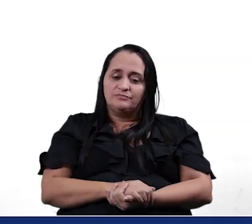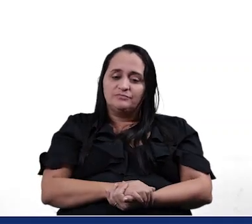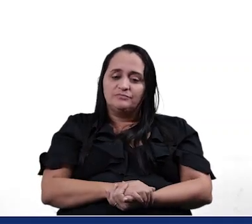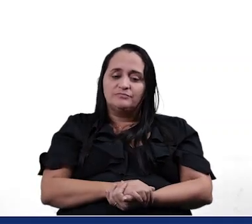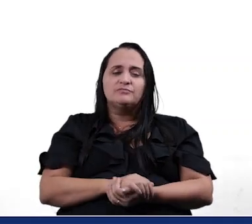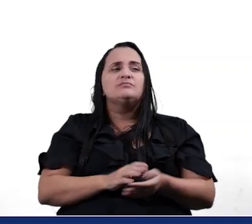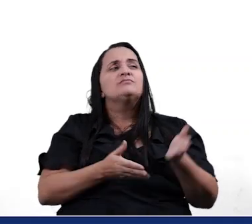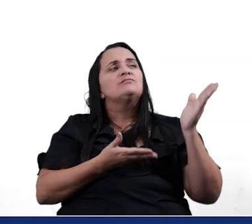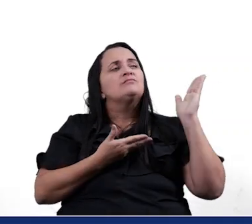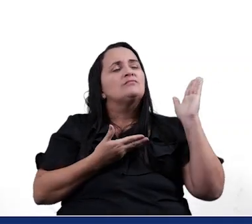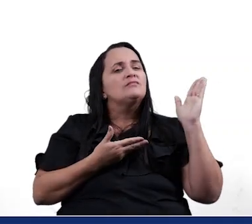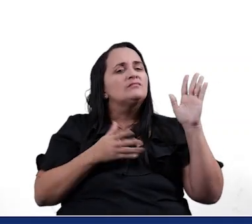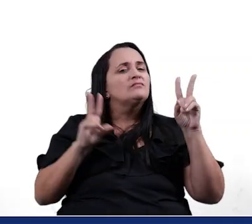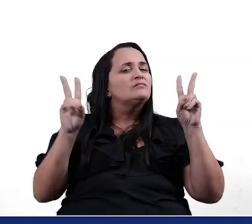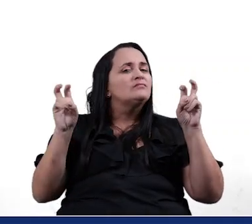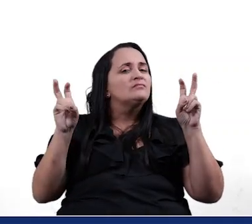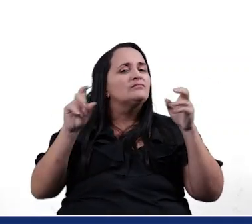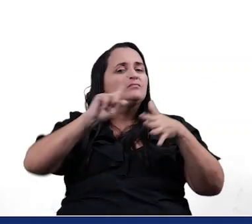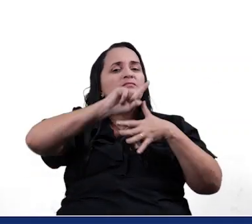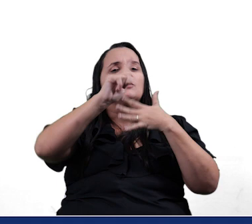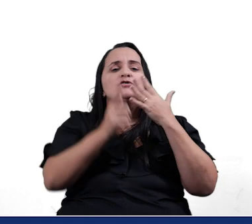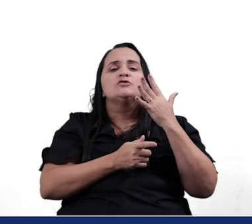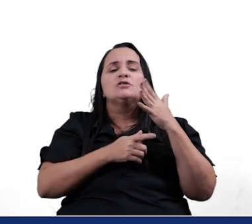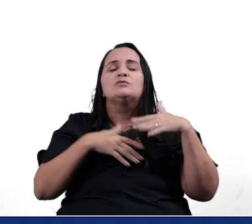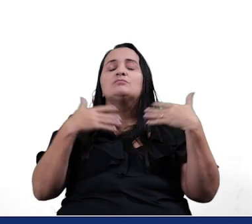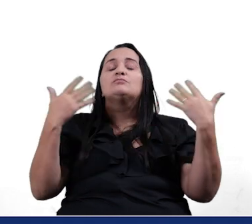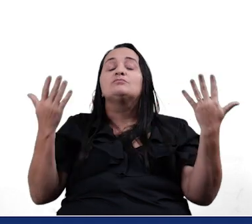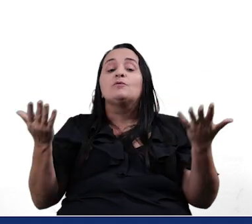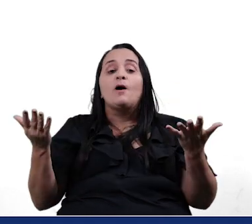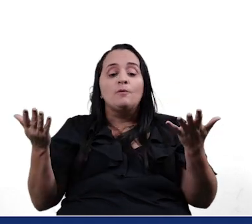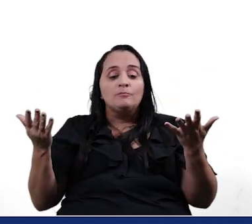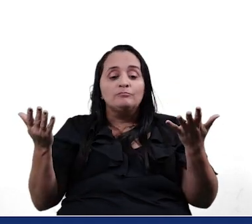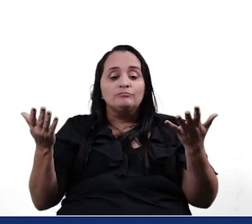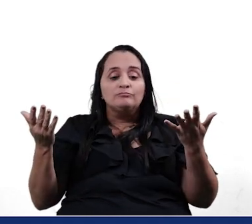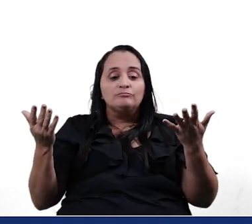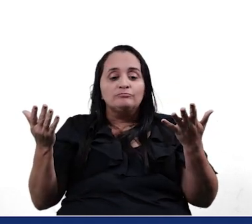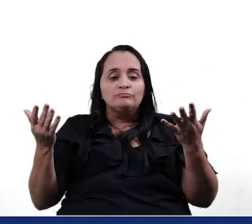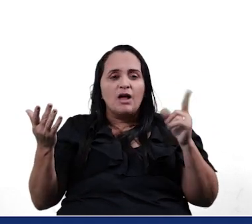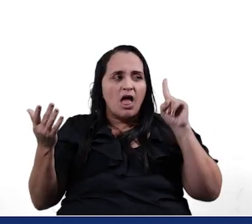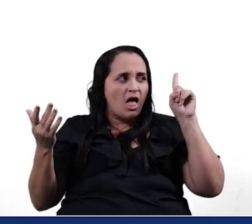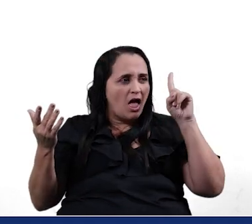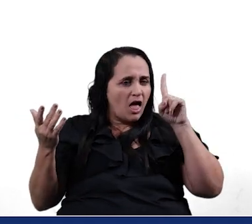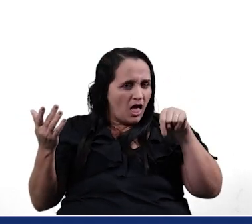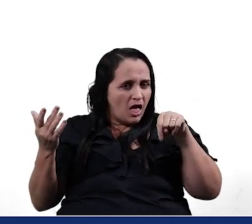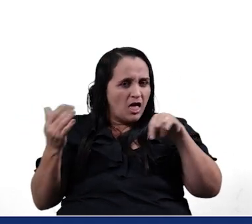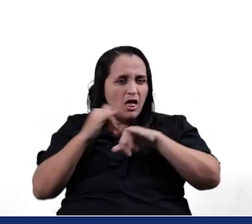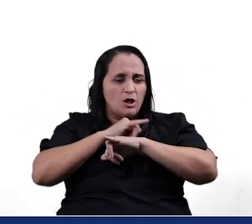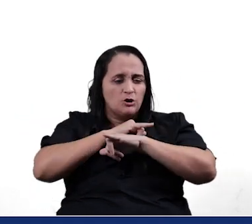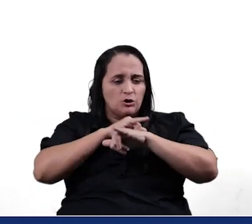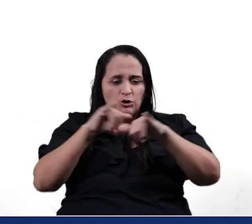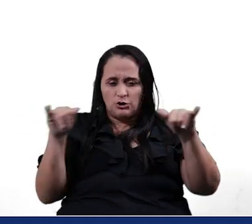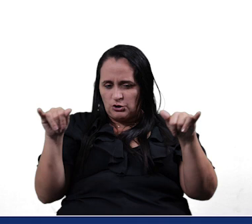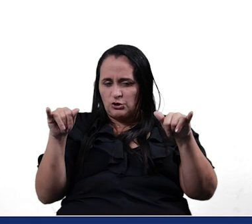E o gênero deste texto, gente? De que gênero estamos falando? Este texto da história da princesa e